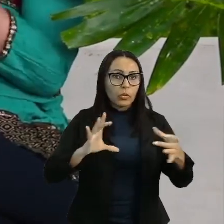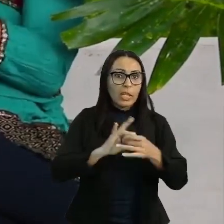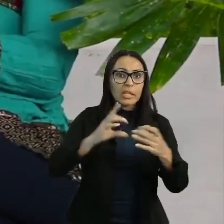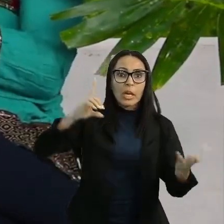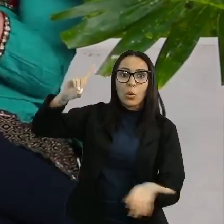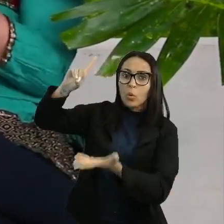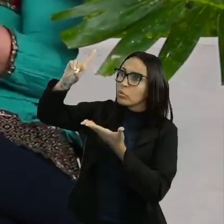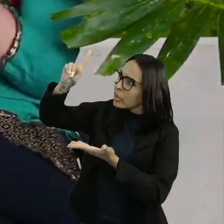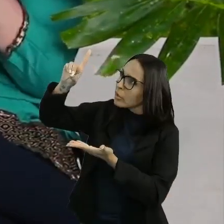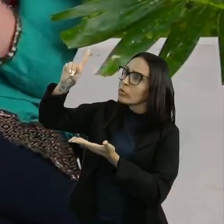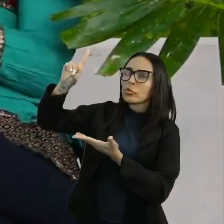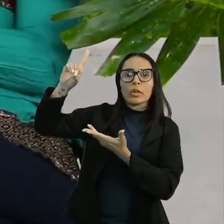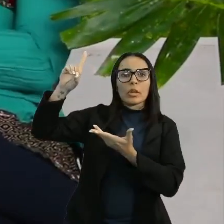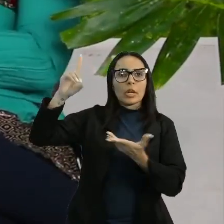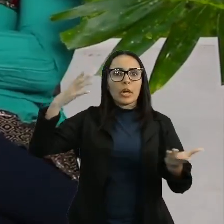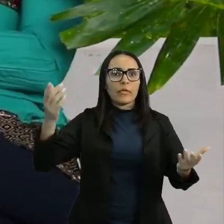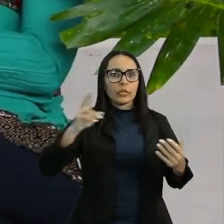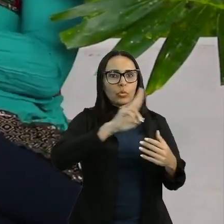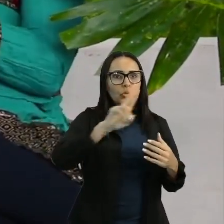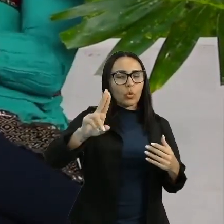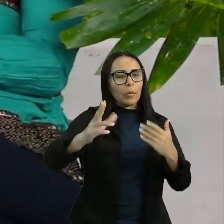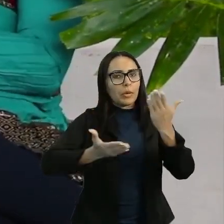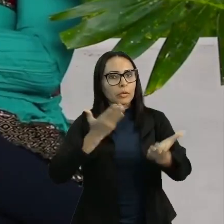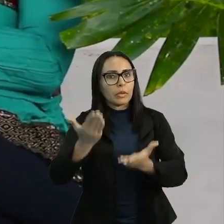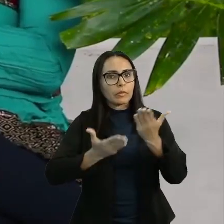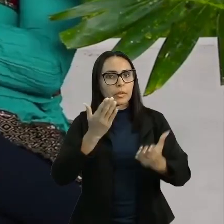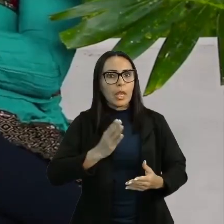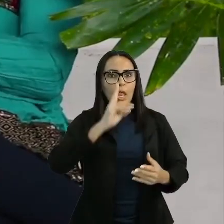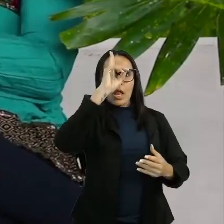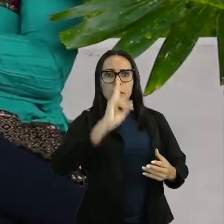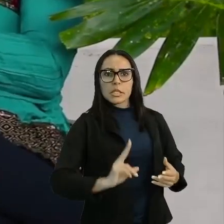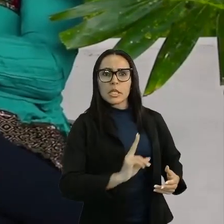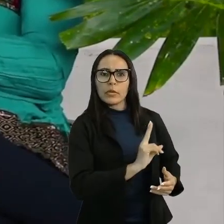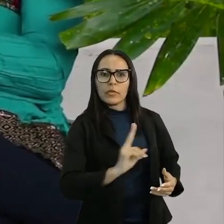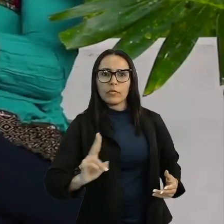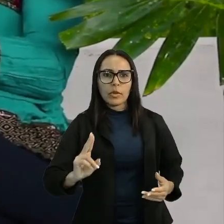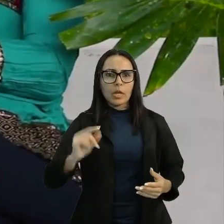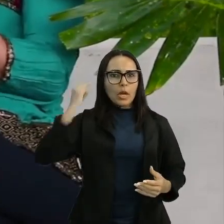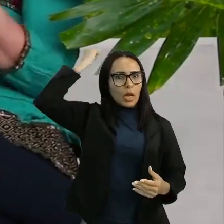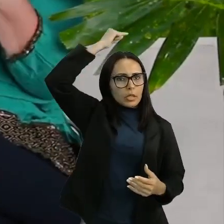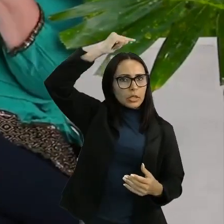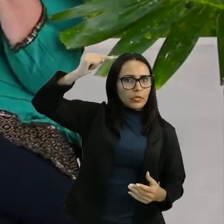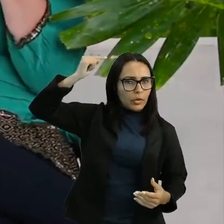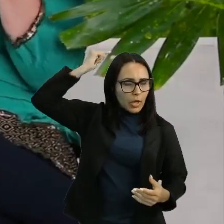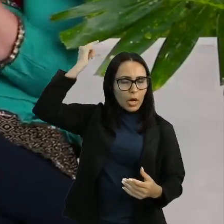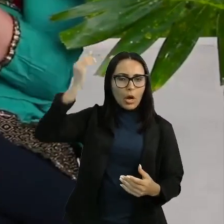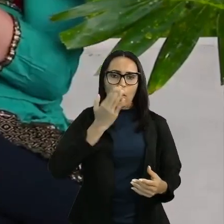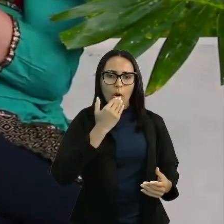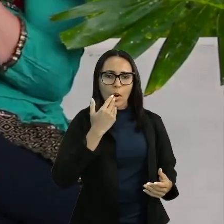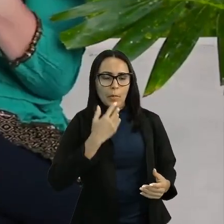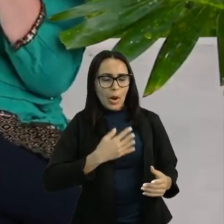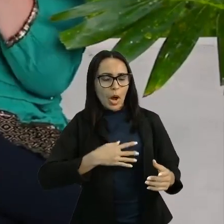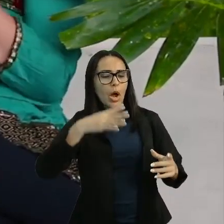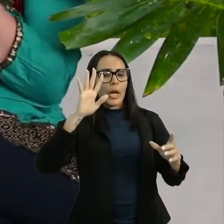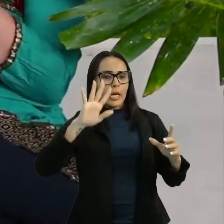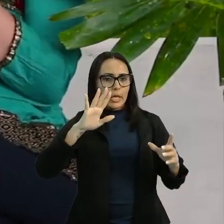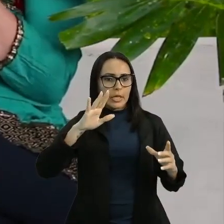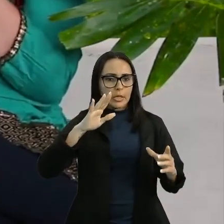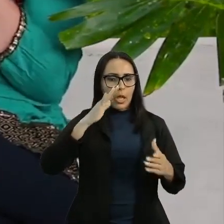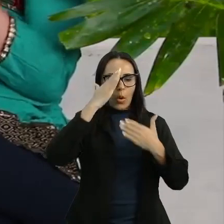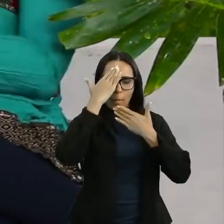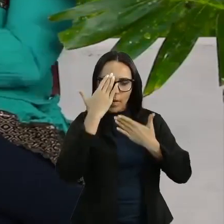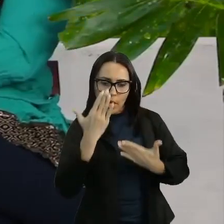especificamente. Mas aí, na época, eu fiquei encantada pelo vegetarianismo e me falaram, os Hare Krishna são vegetarianos, vai até um templo porque eu